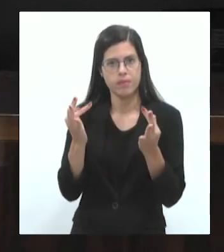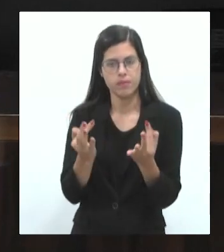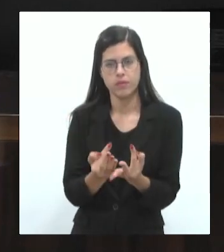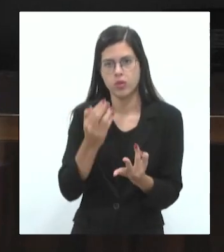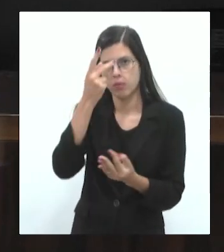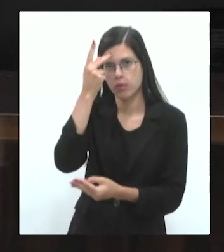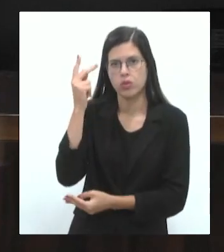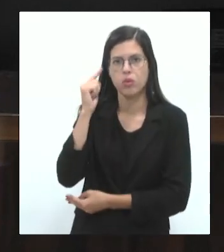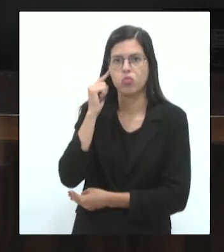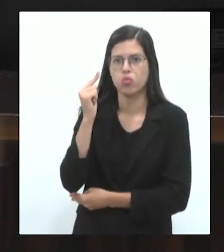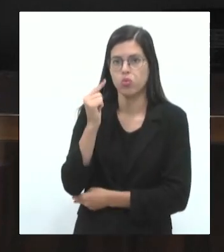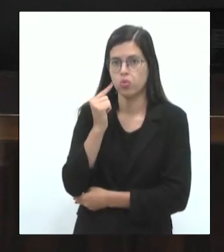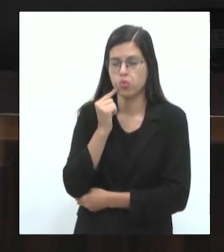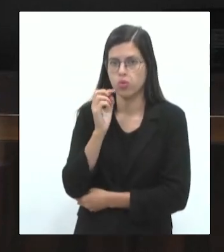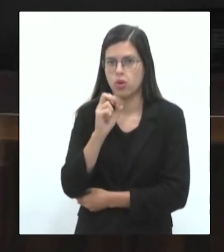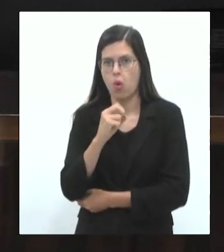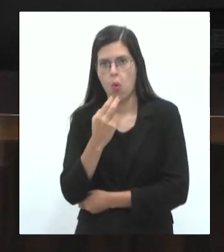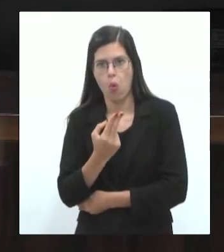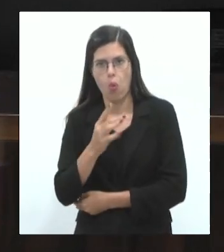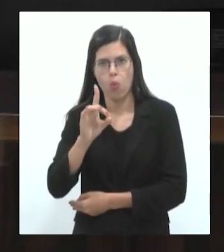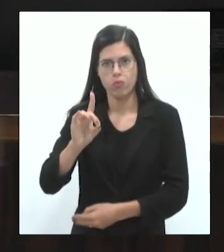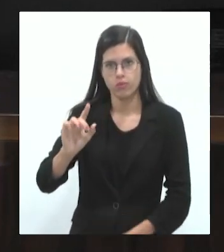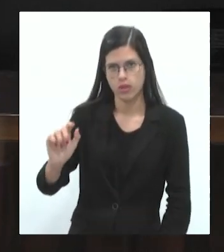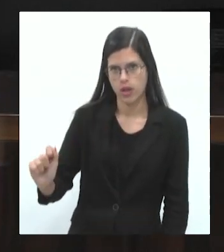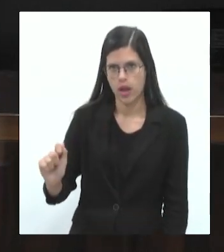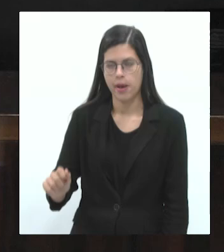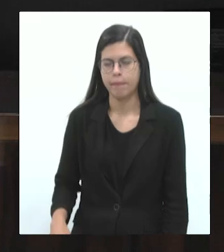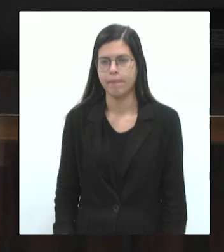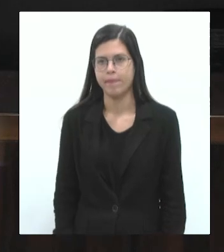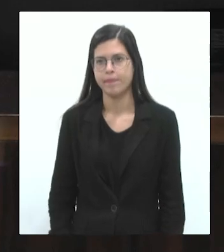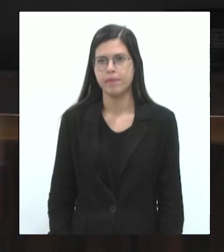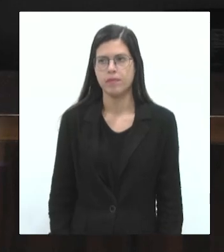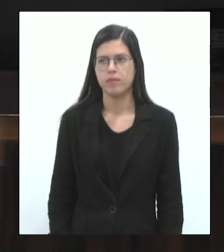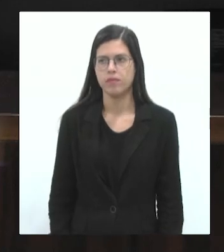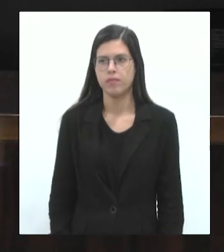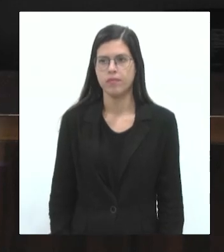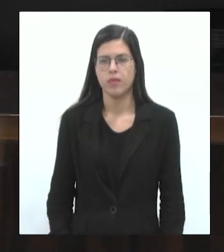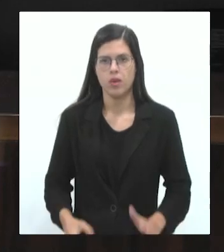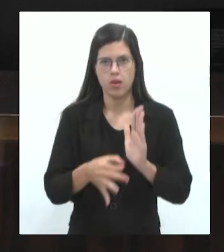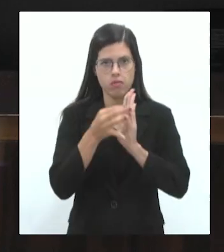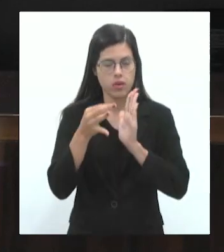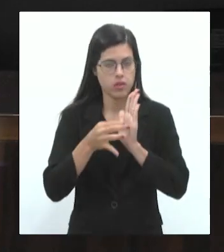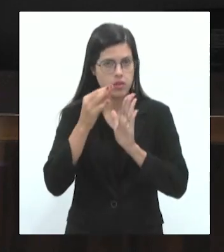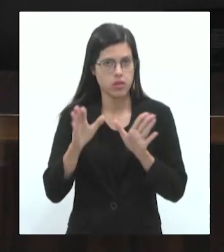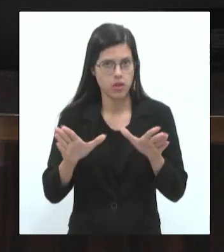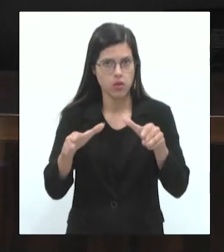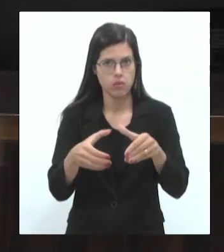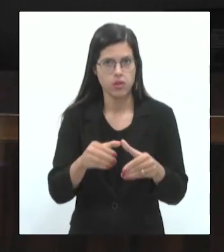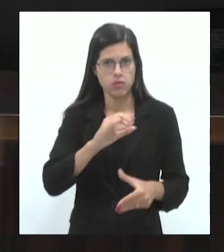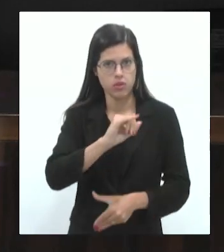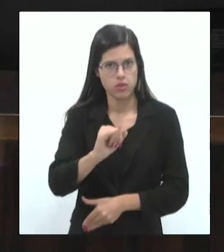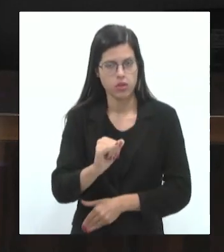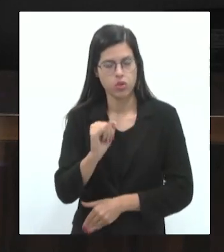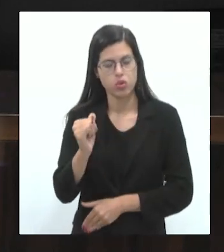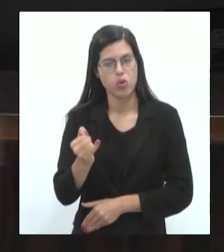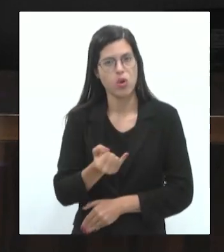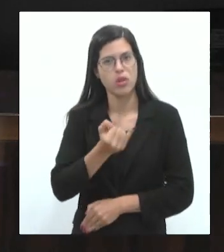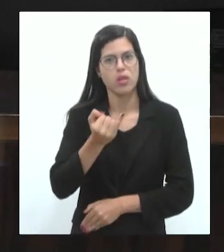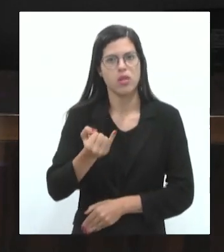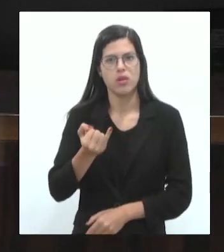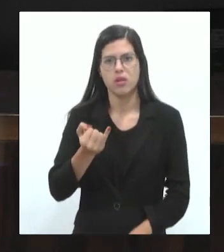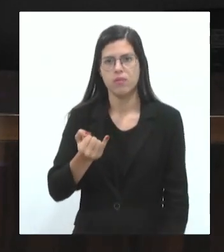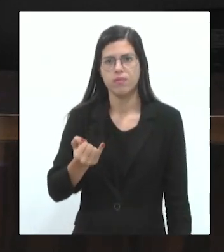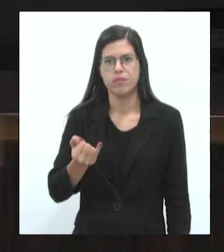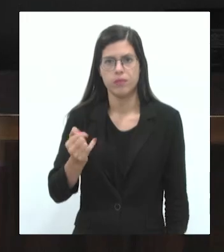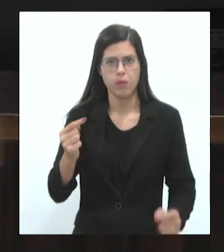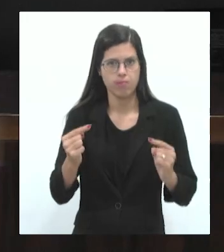pessoas surdas ou com deficiência auditiva. Pareceres das comissões Constituição e Justiça